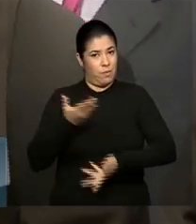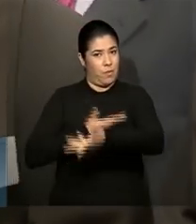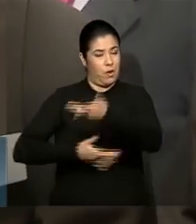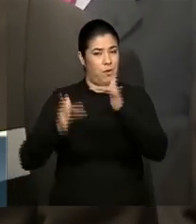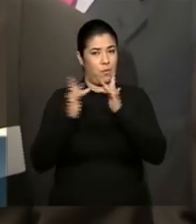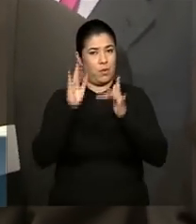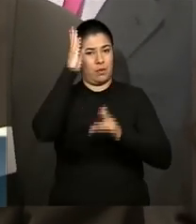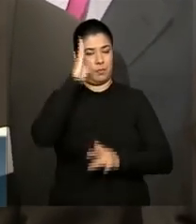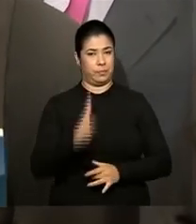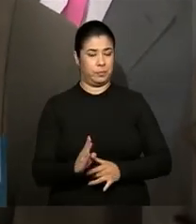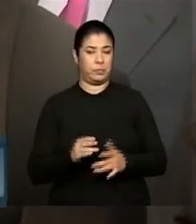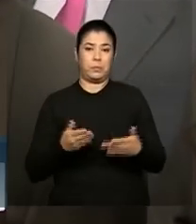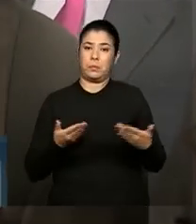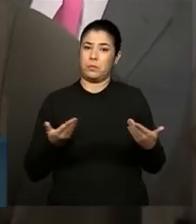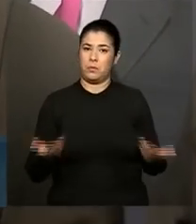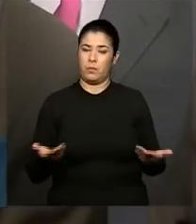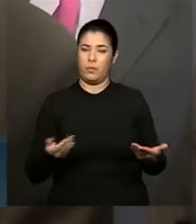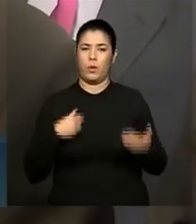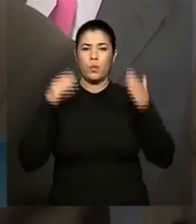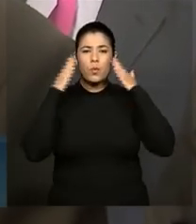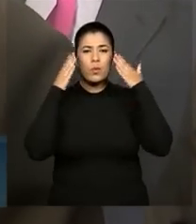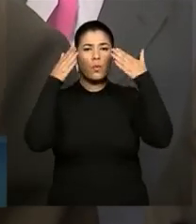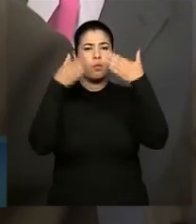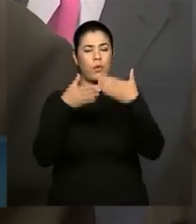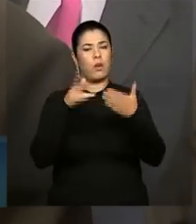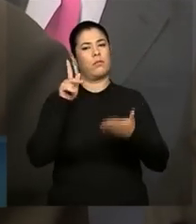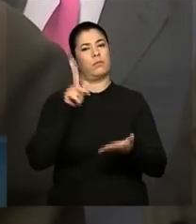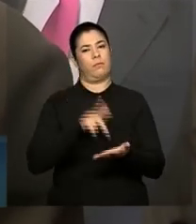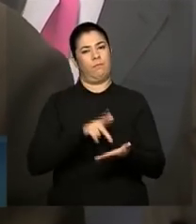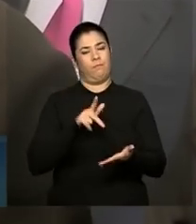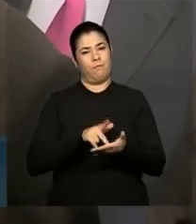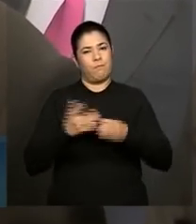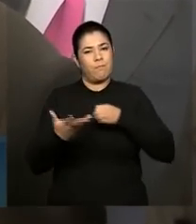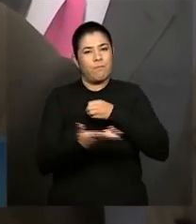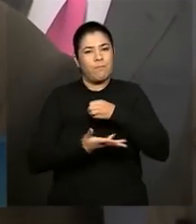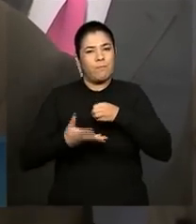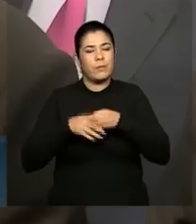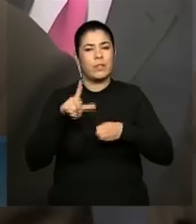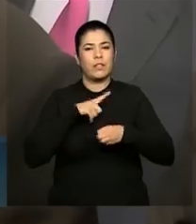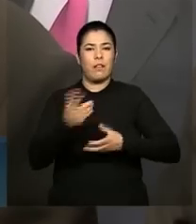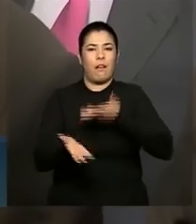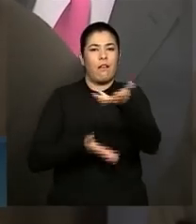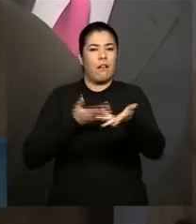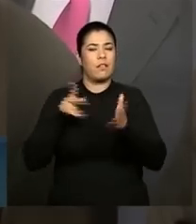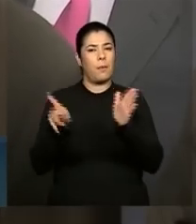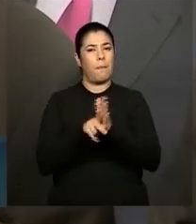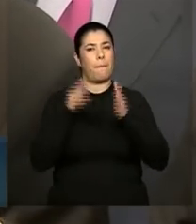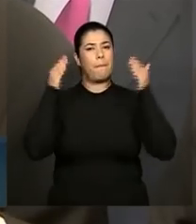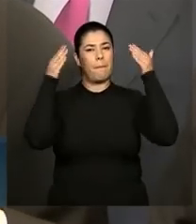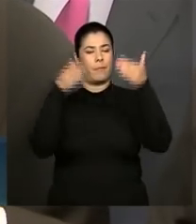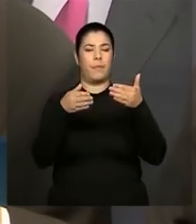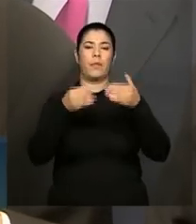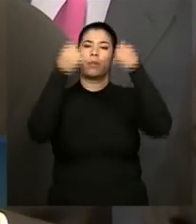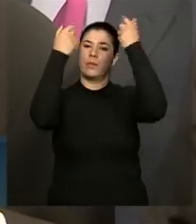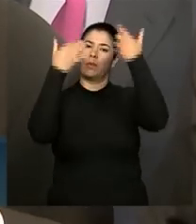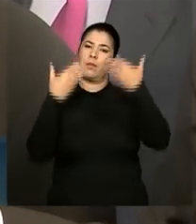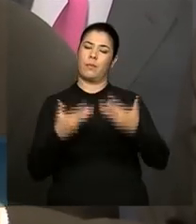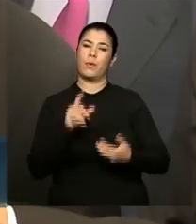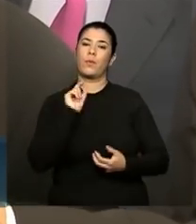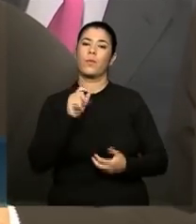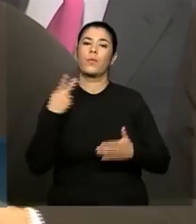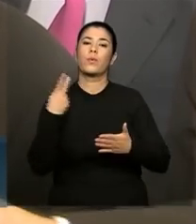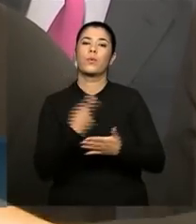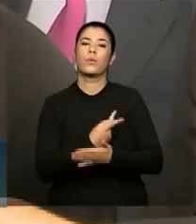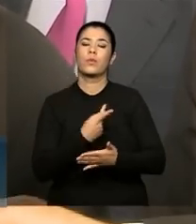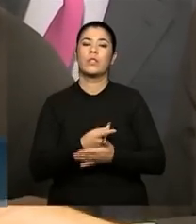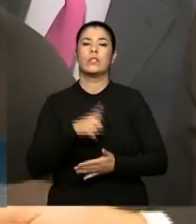Brasil. Então, o foco nosso é fundamentalmente a essas relações. E é isso que explica o fato